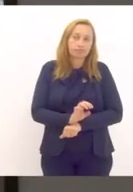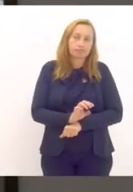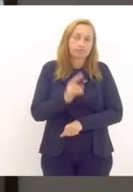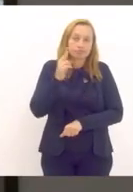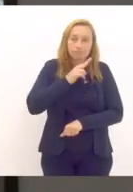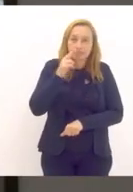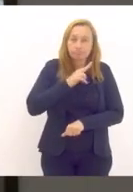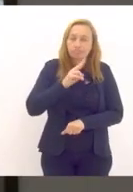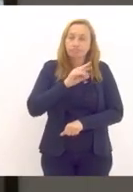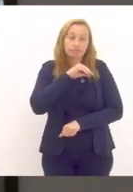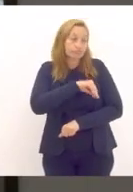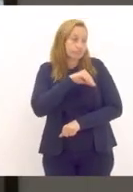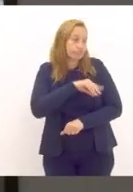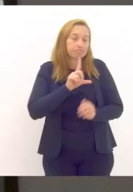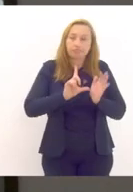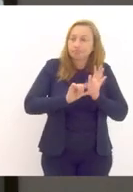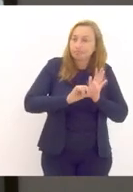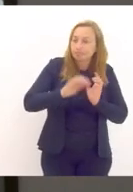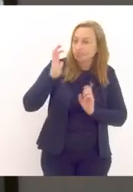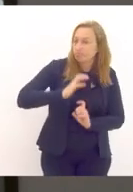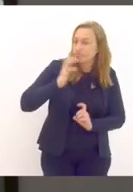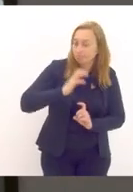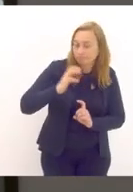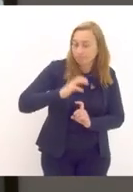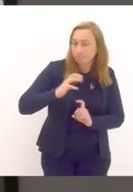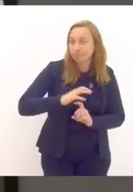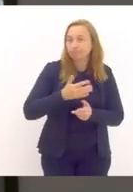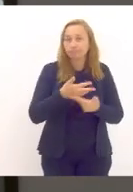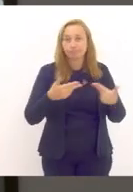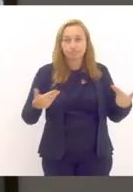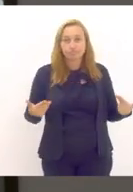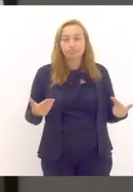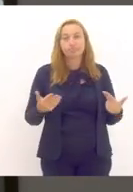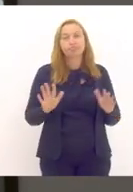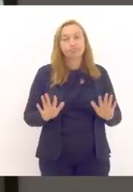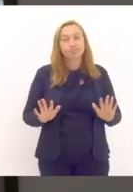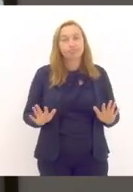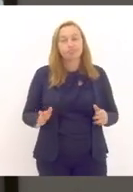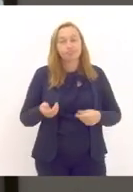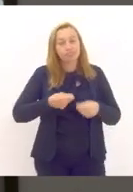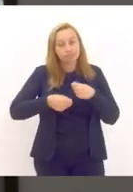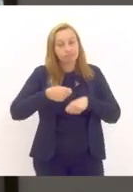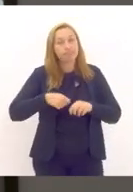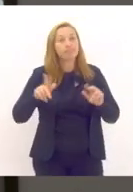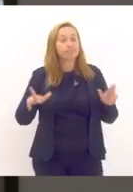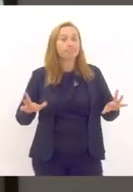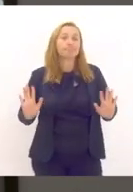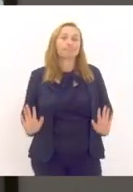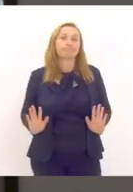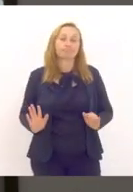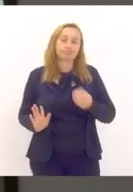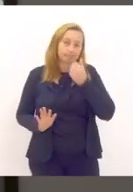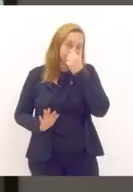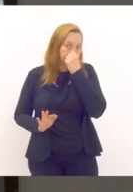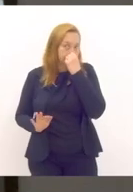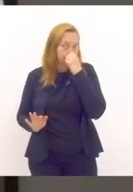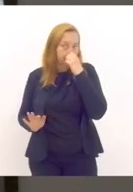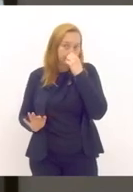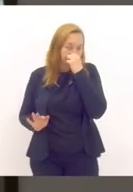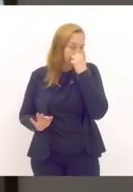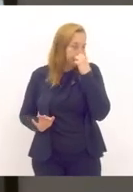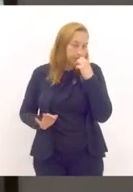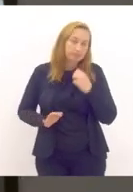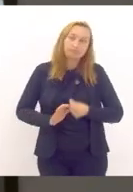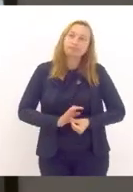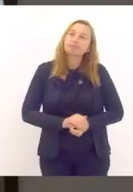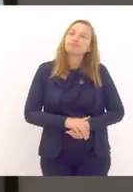salário atrasado, pressionado de todo jeito. Ou seja, você negocia diferente. A nossa posição de negociação é